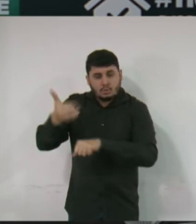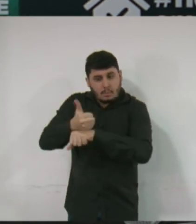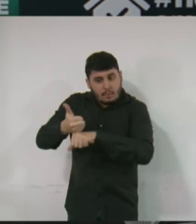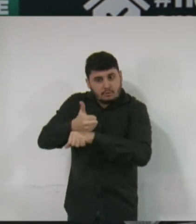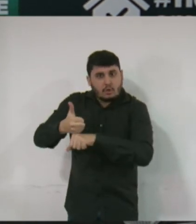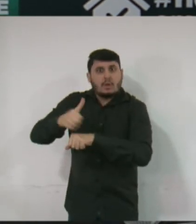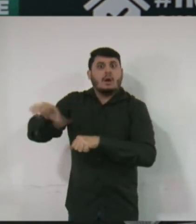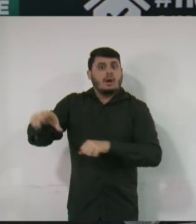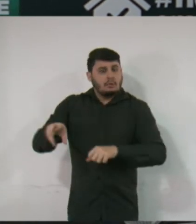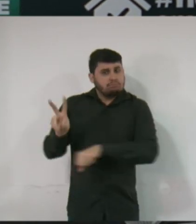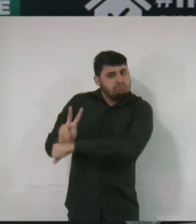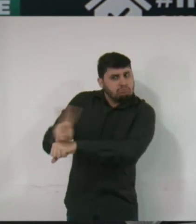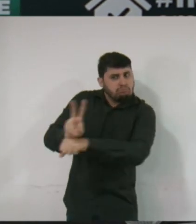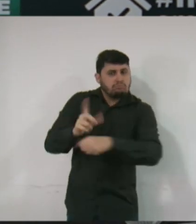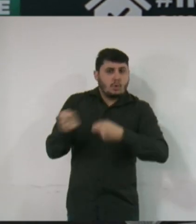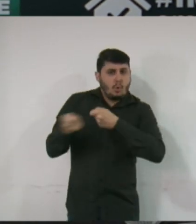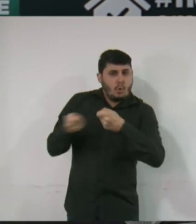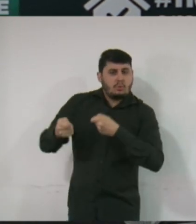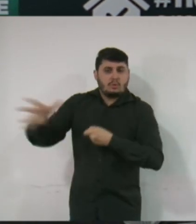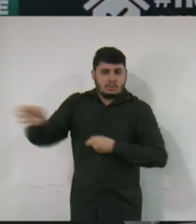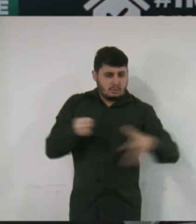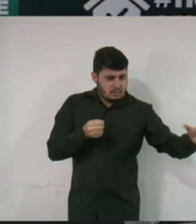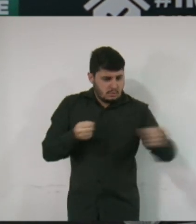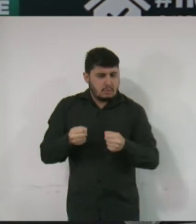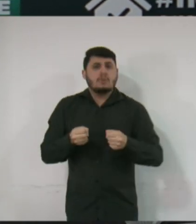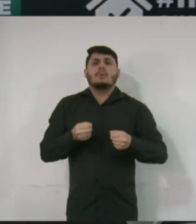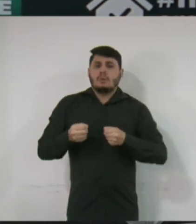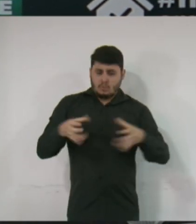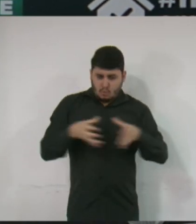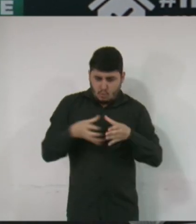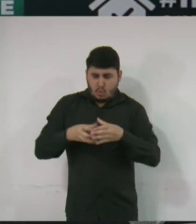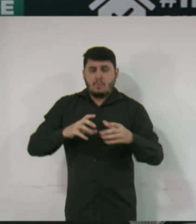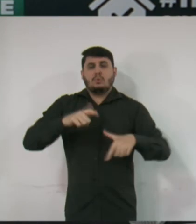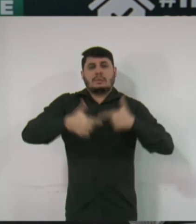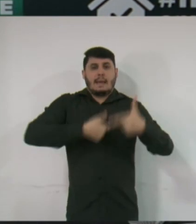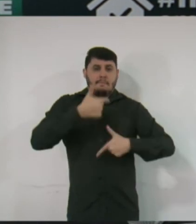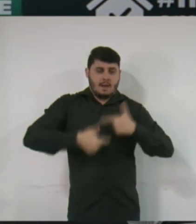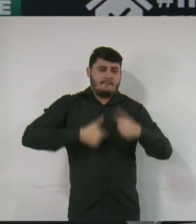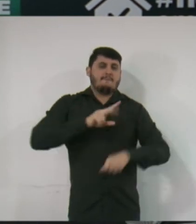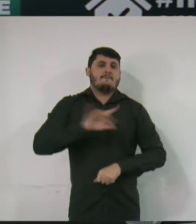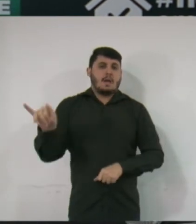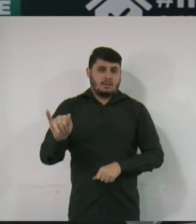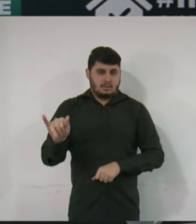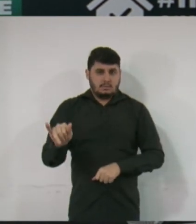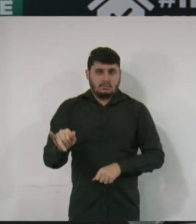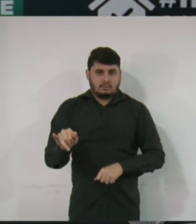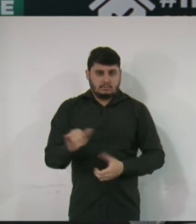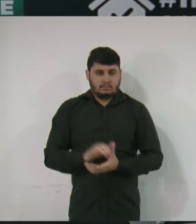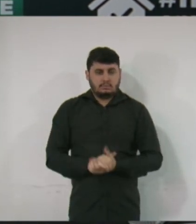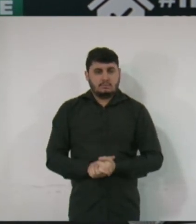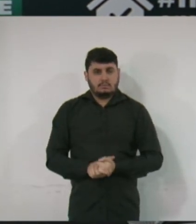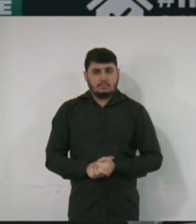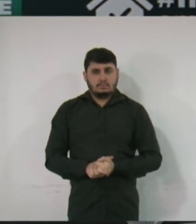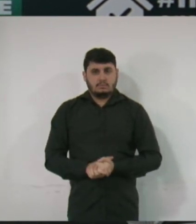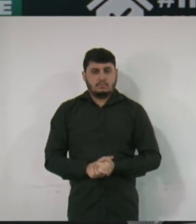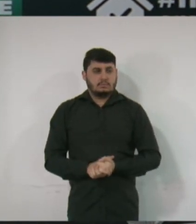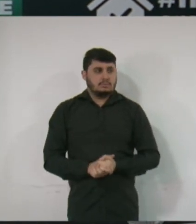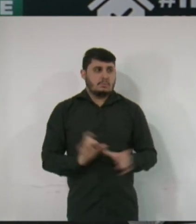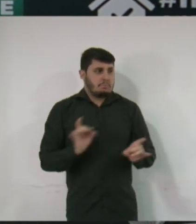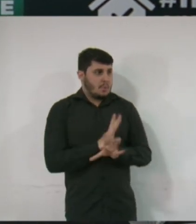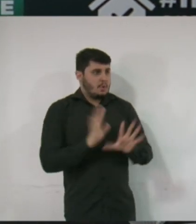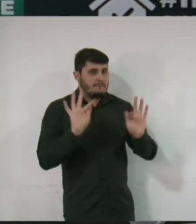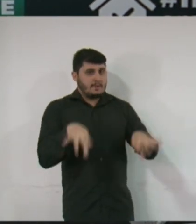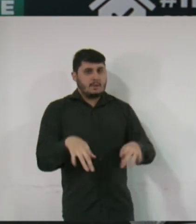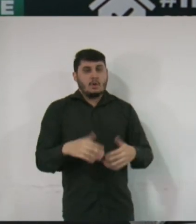dos feirantes que querem fazer uma retomada segura e sustentável para permitir que a gente não tenha retrocesso quando avançar. É isso. Obrigado.